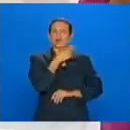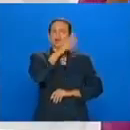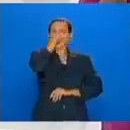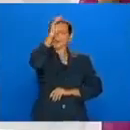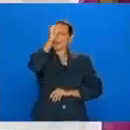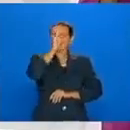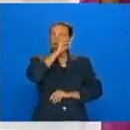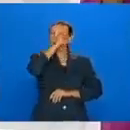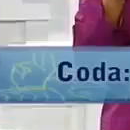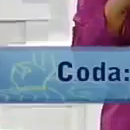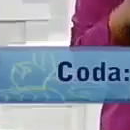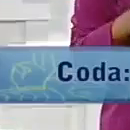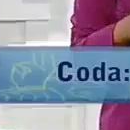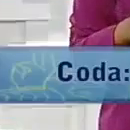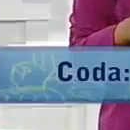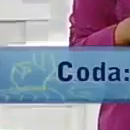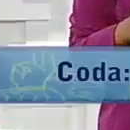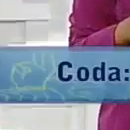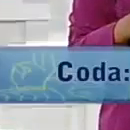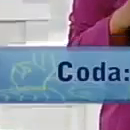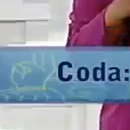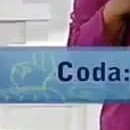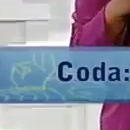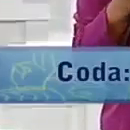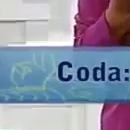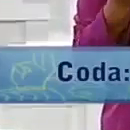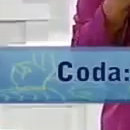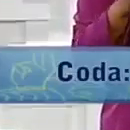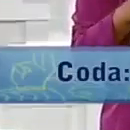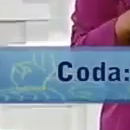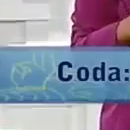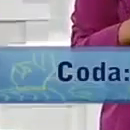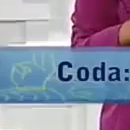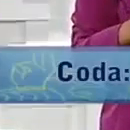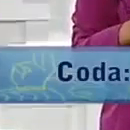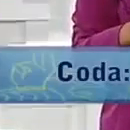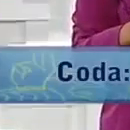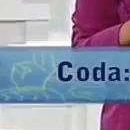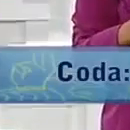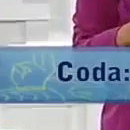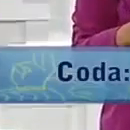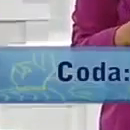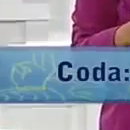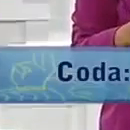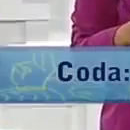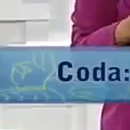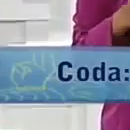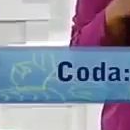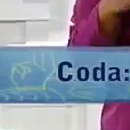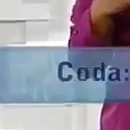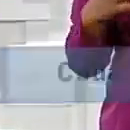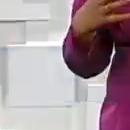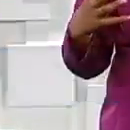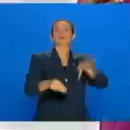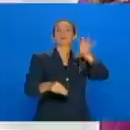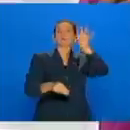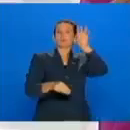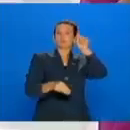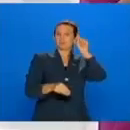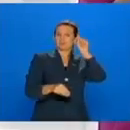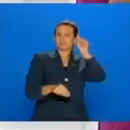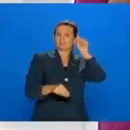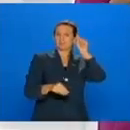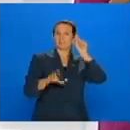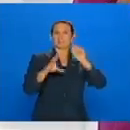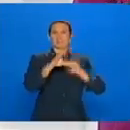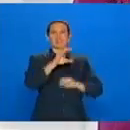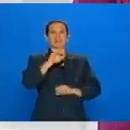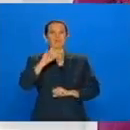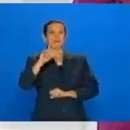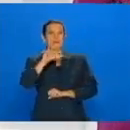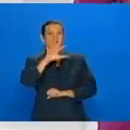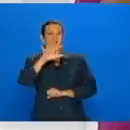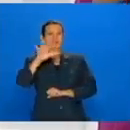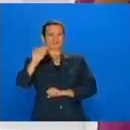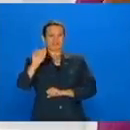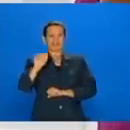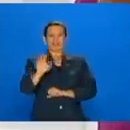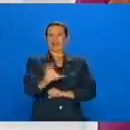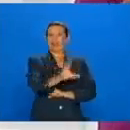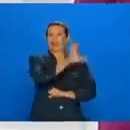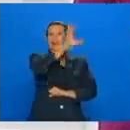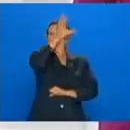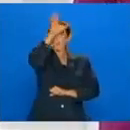os chamados codas. Mas no caso de pessoas ouvintes, num todo, de modo geral, é